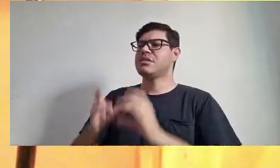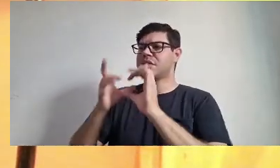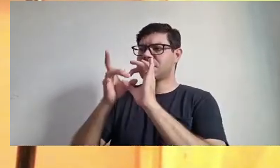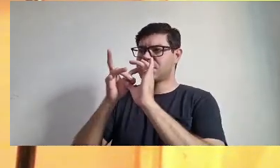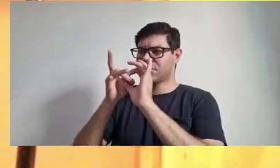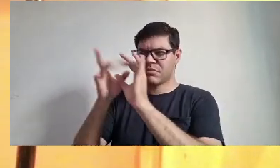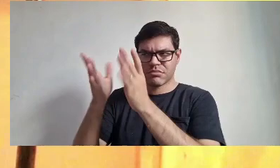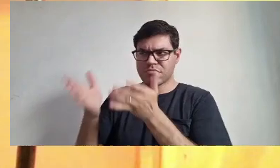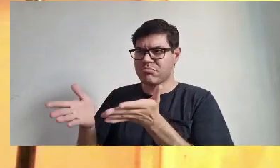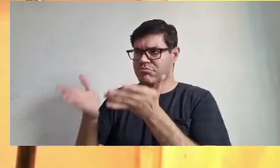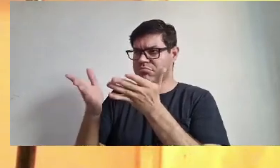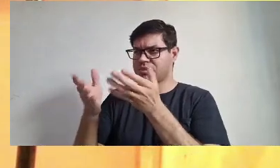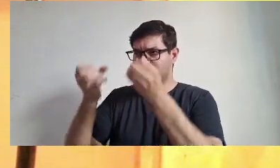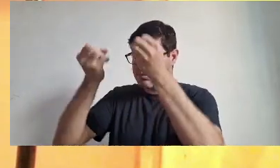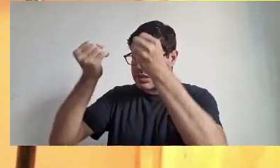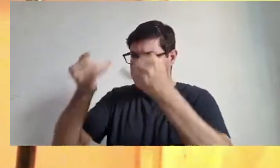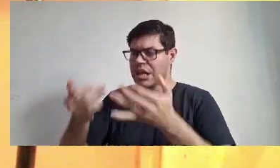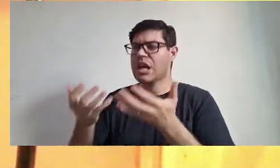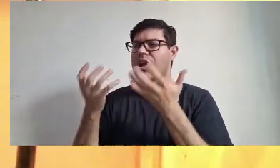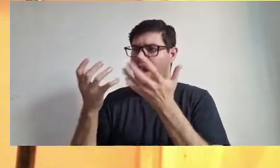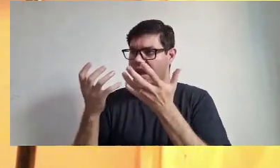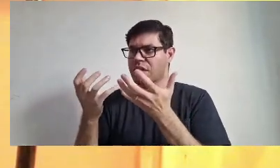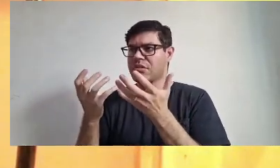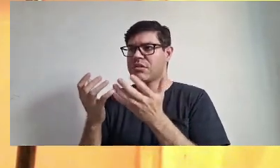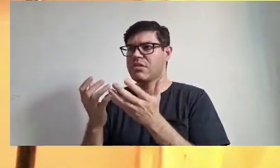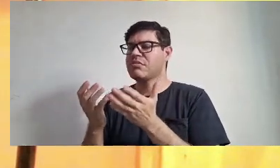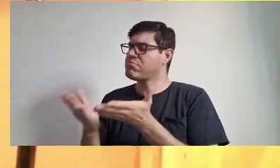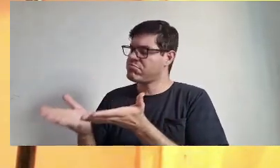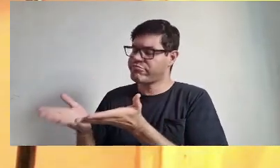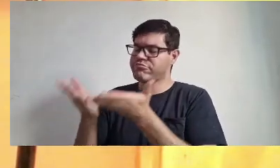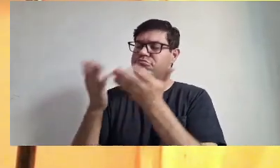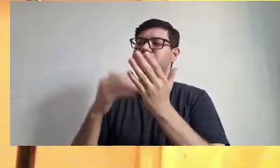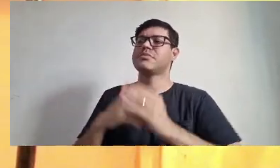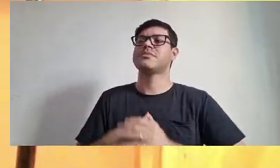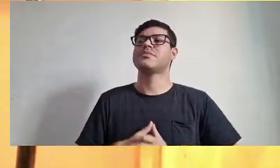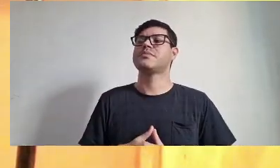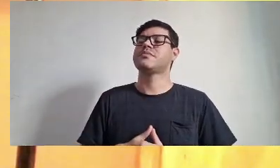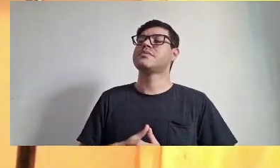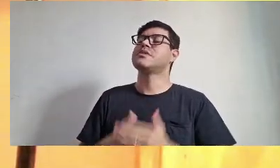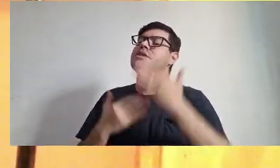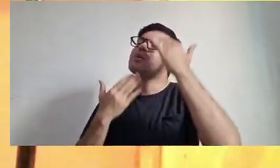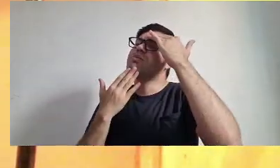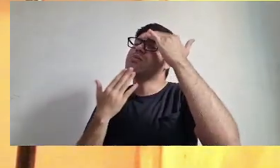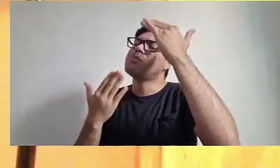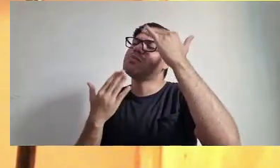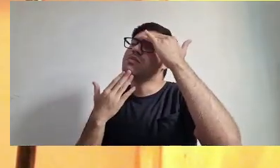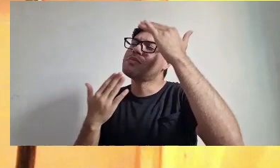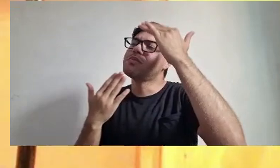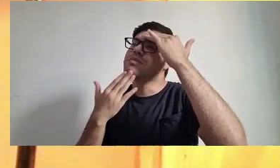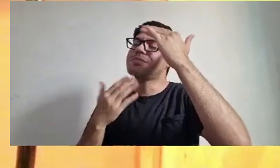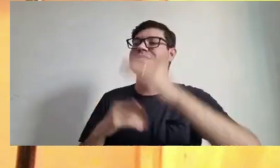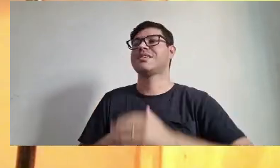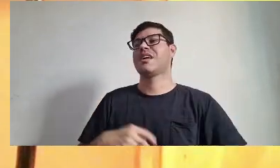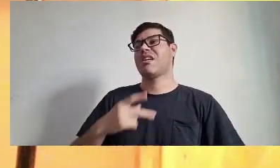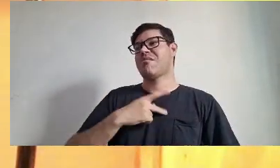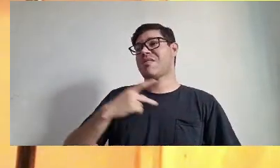ou se já quiser despedir, porque eu sei que o senhor tem um horário restrito. Aliás, eu quero agradecer, porque muita gente falou, pastor, não vai com